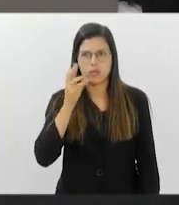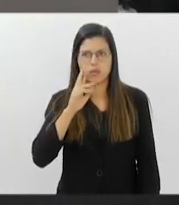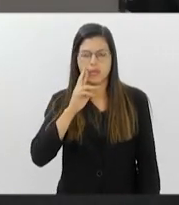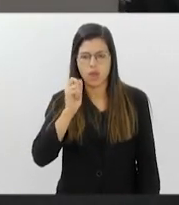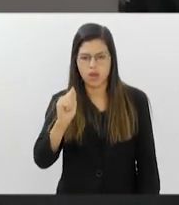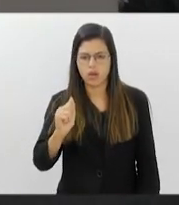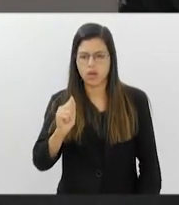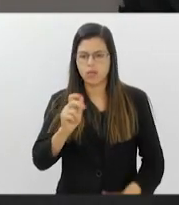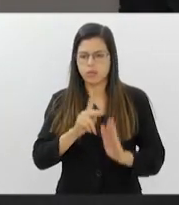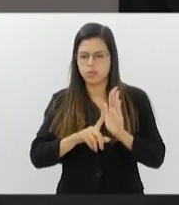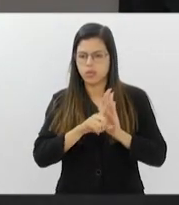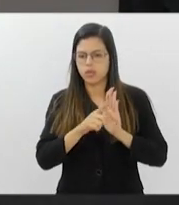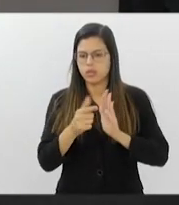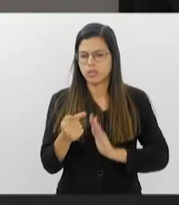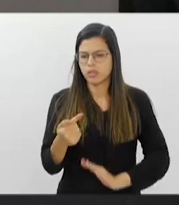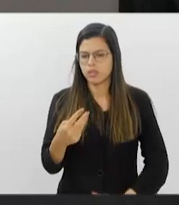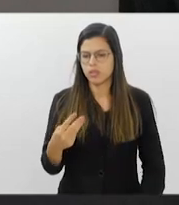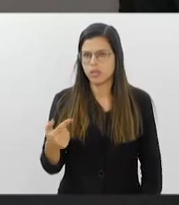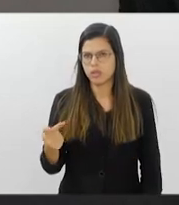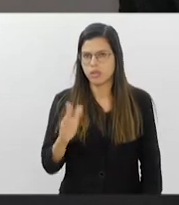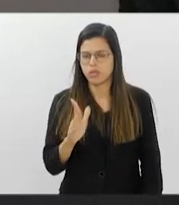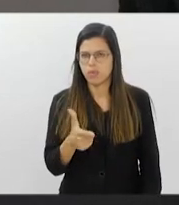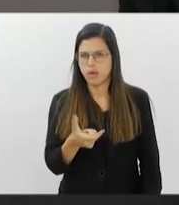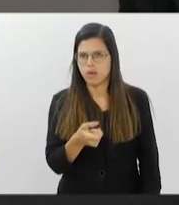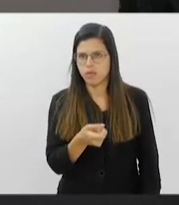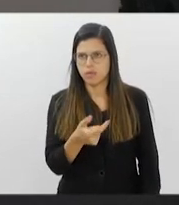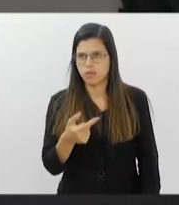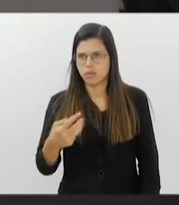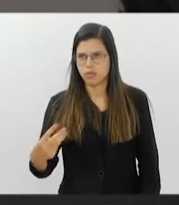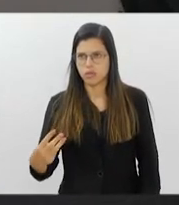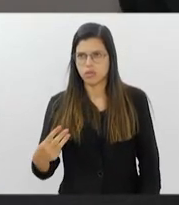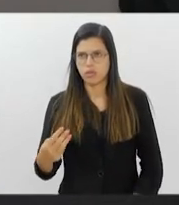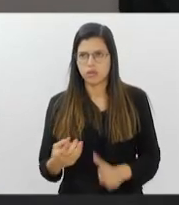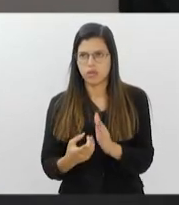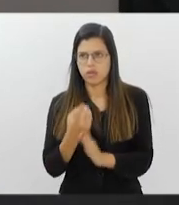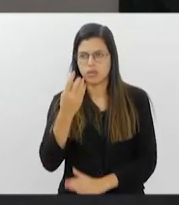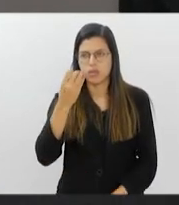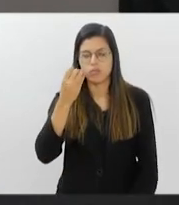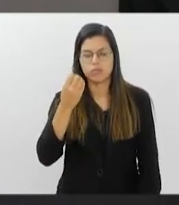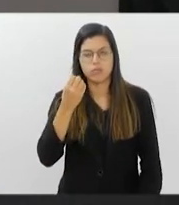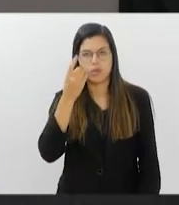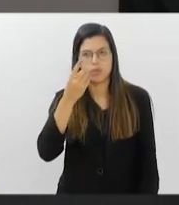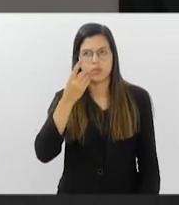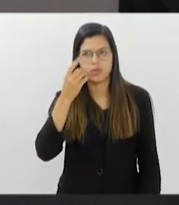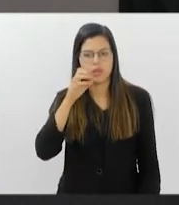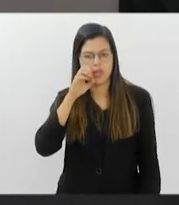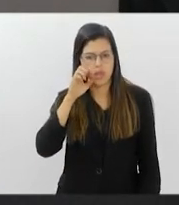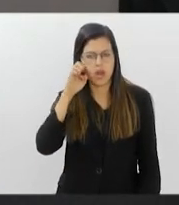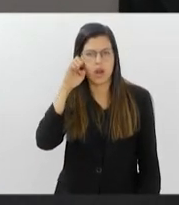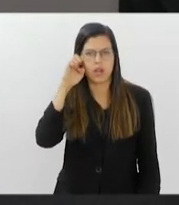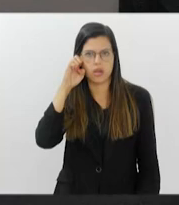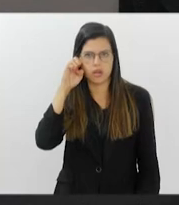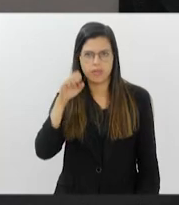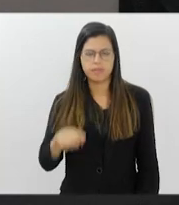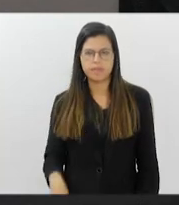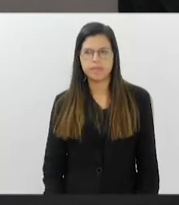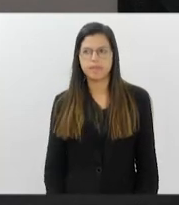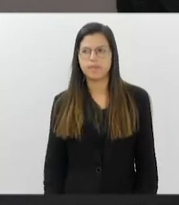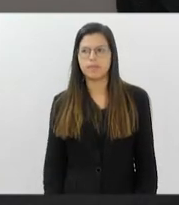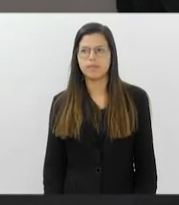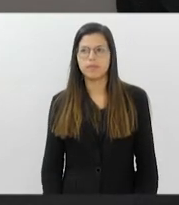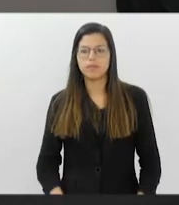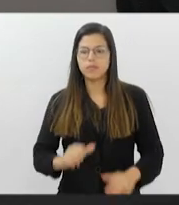Amorim. Projeto de lei 737 de 23, de autoria da deputada Élica Takimoto,